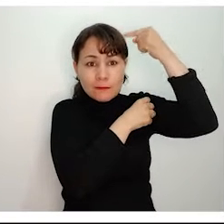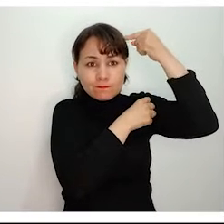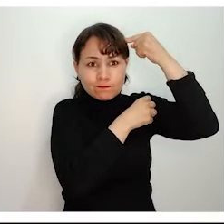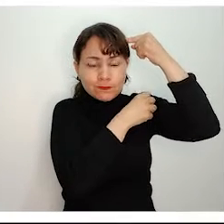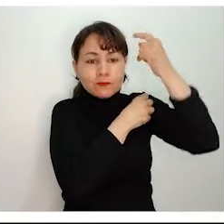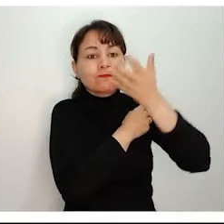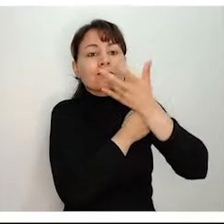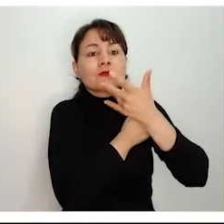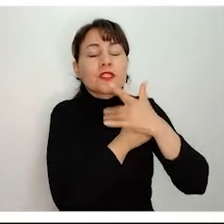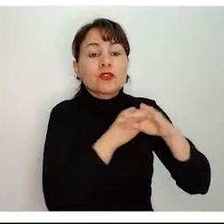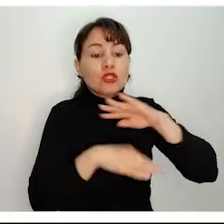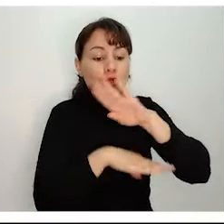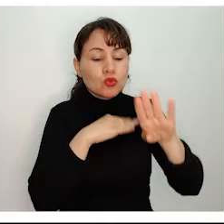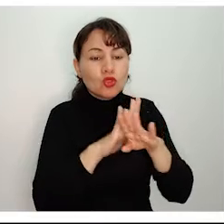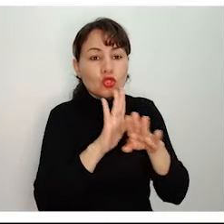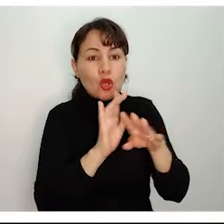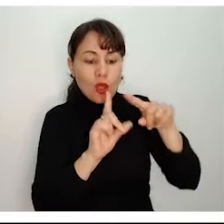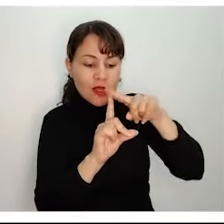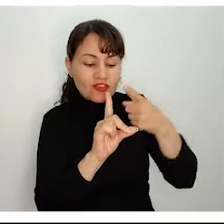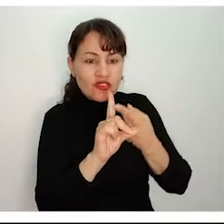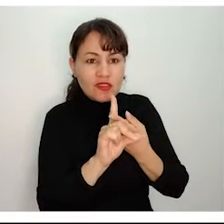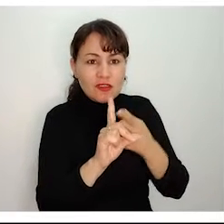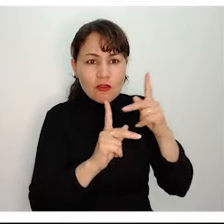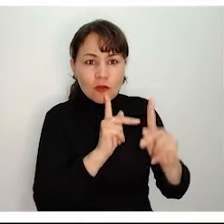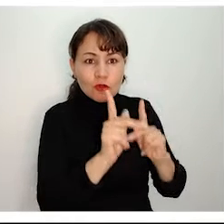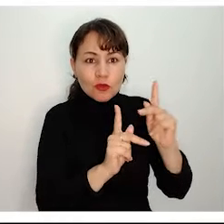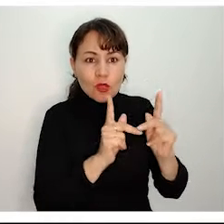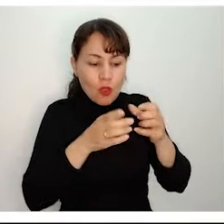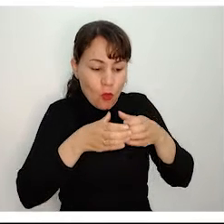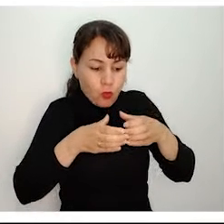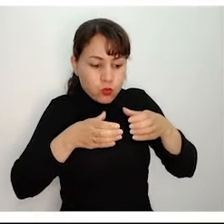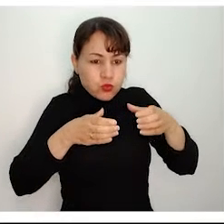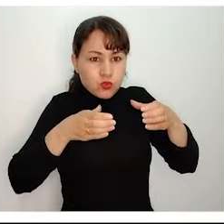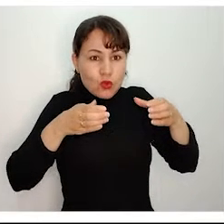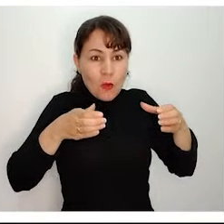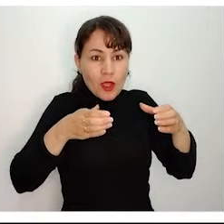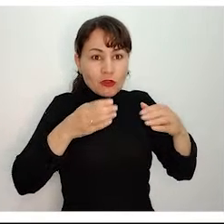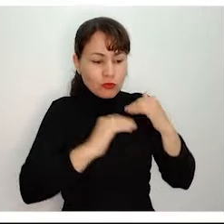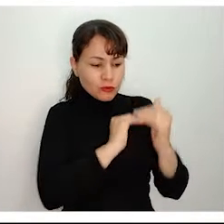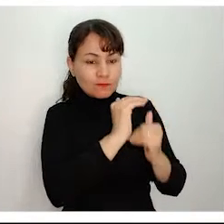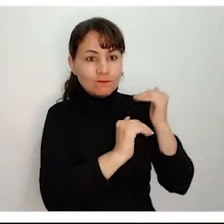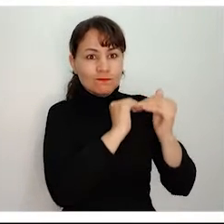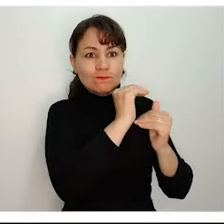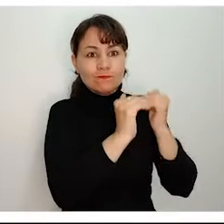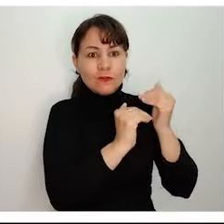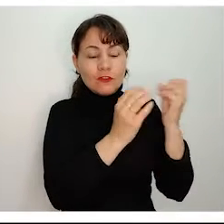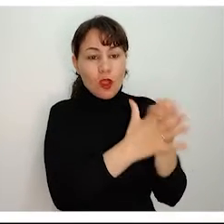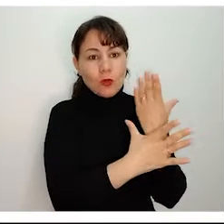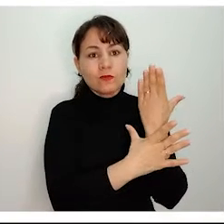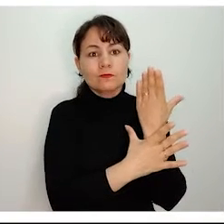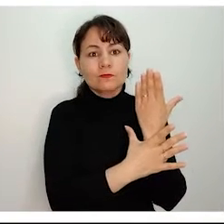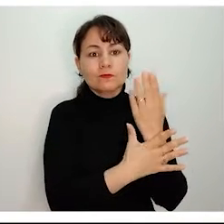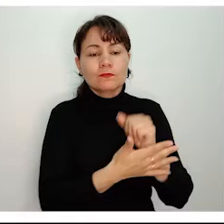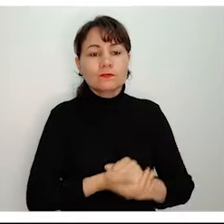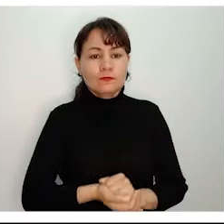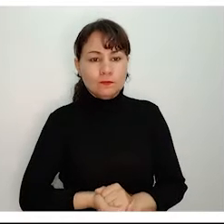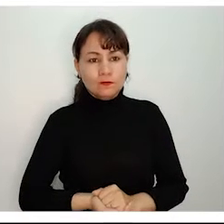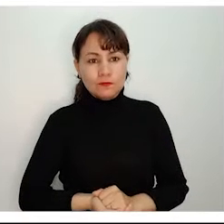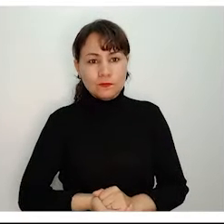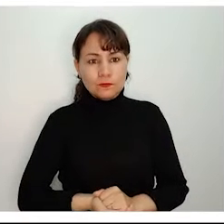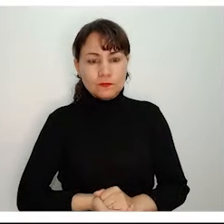da criança. Então, durante toda a gestação, esse processo, tanto de crescimento quanto de desenvolvimento,